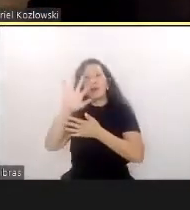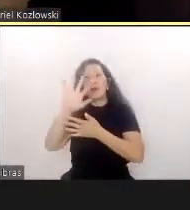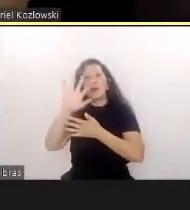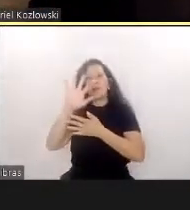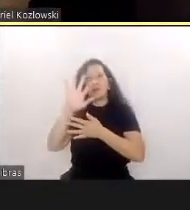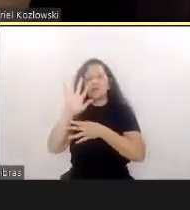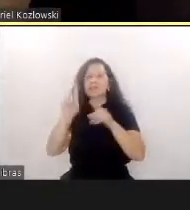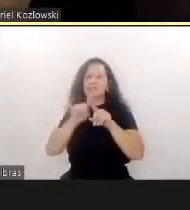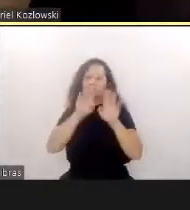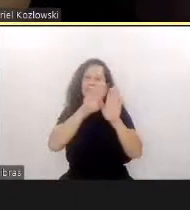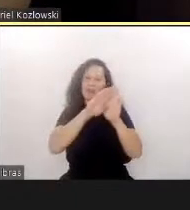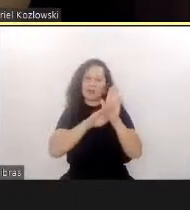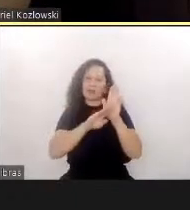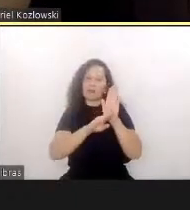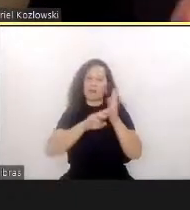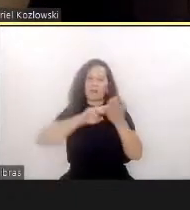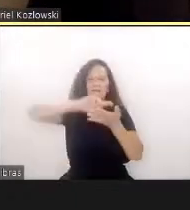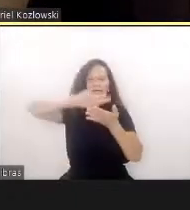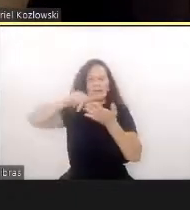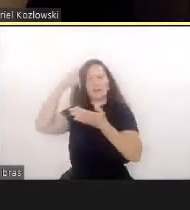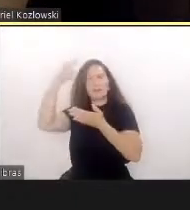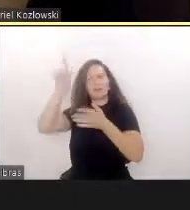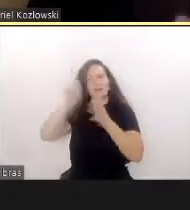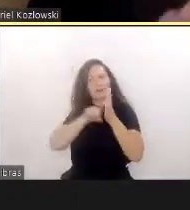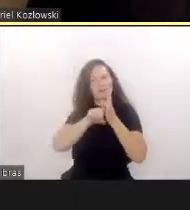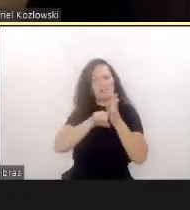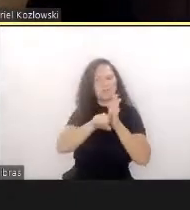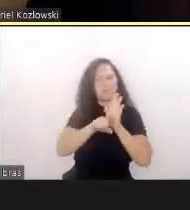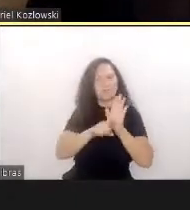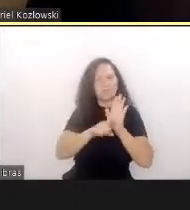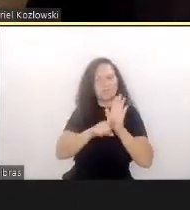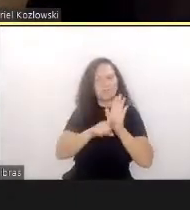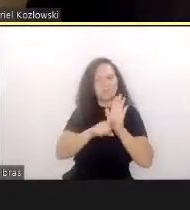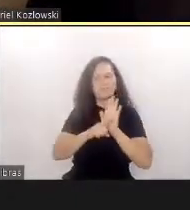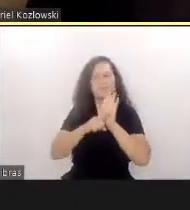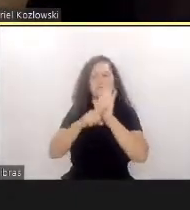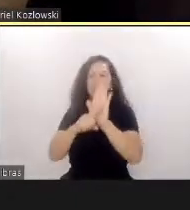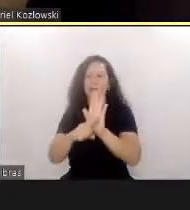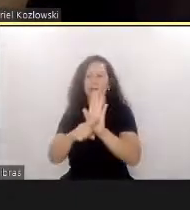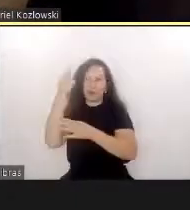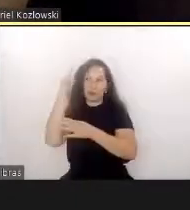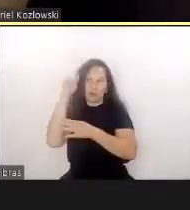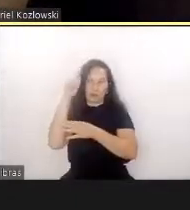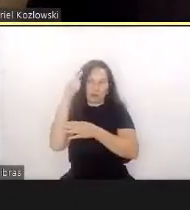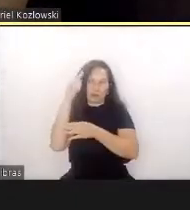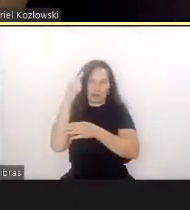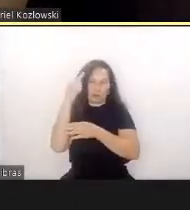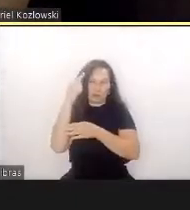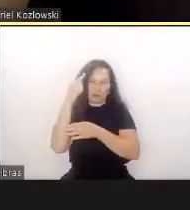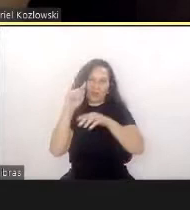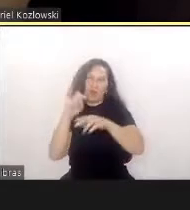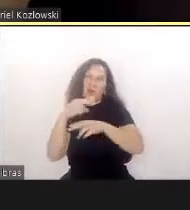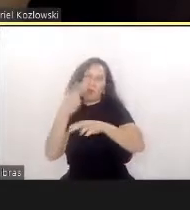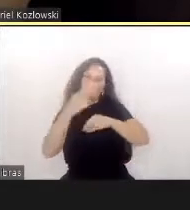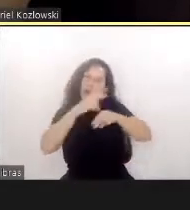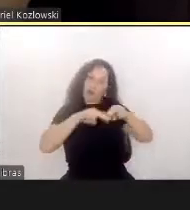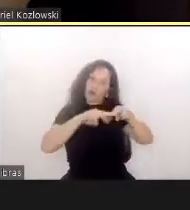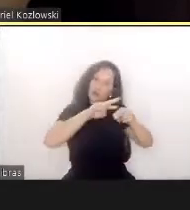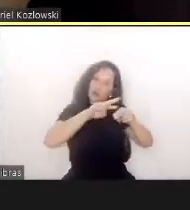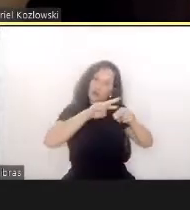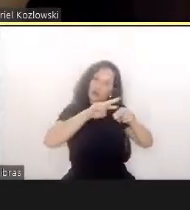outras questões, como a questão da diversidade geográfica ou de gênero. E combinados, esses fatores expandiram a